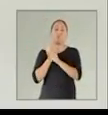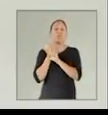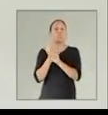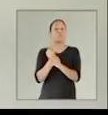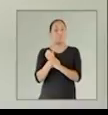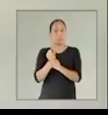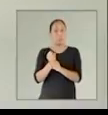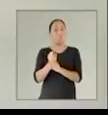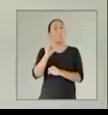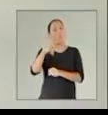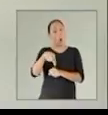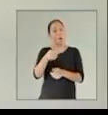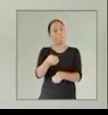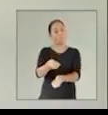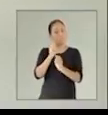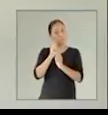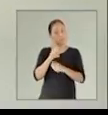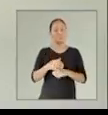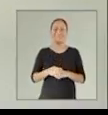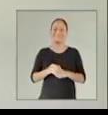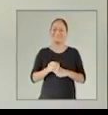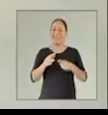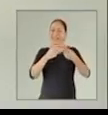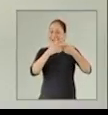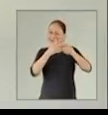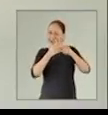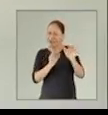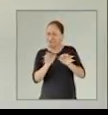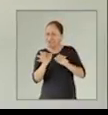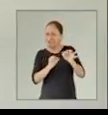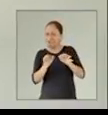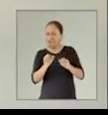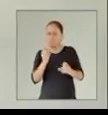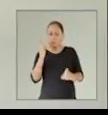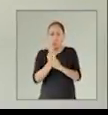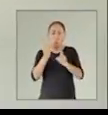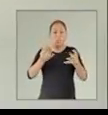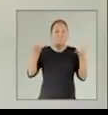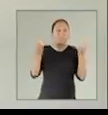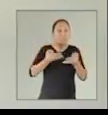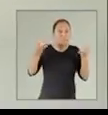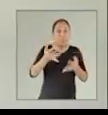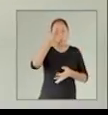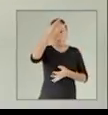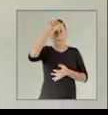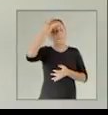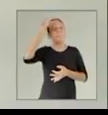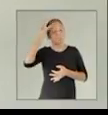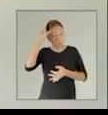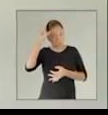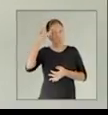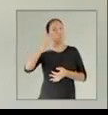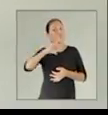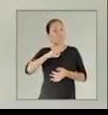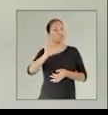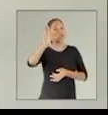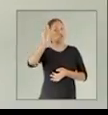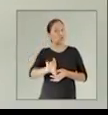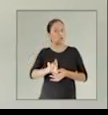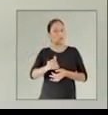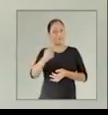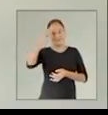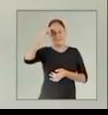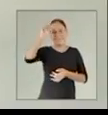anos. Esses ajustes servem para melhor identificar e beneficiar exclusivamente os pescadores que têm direito,